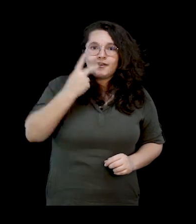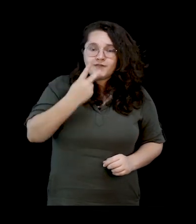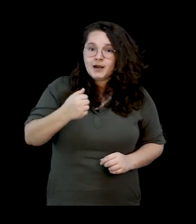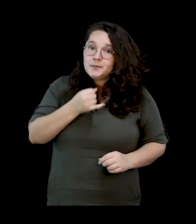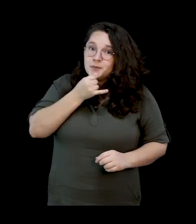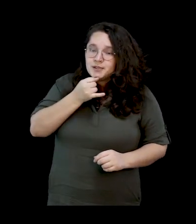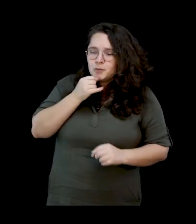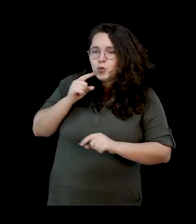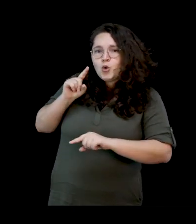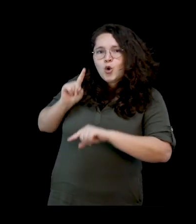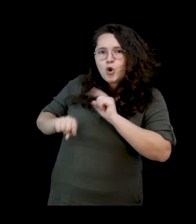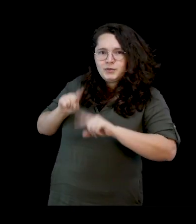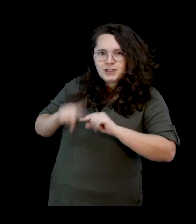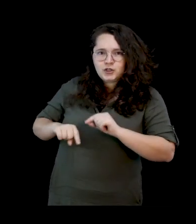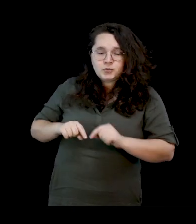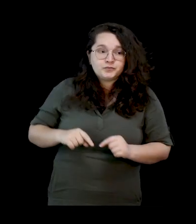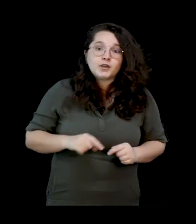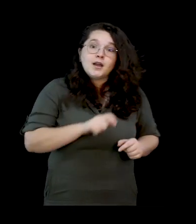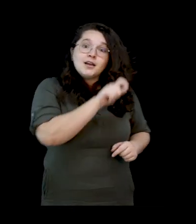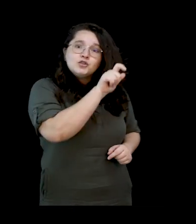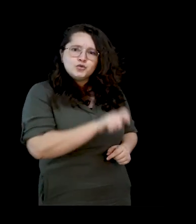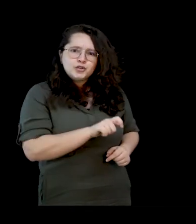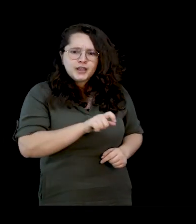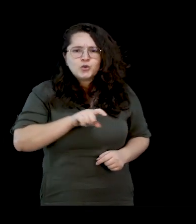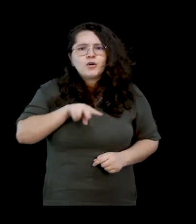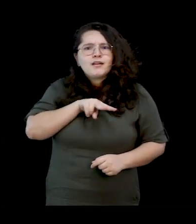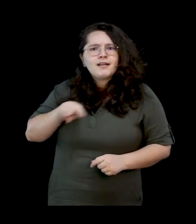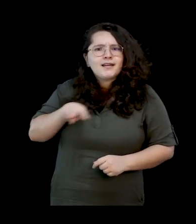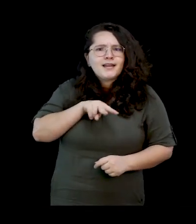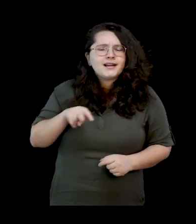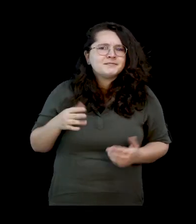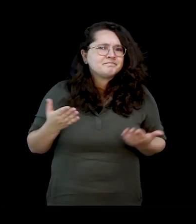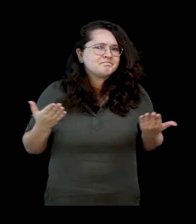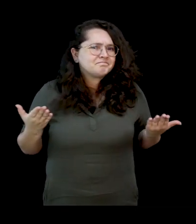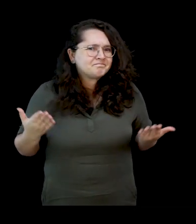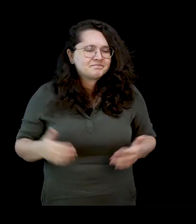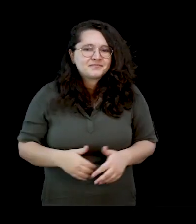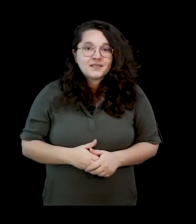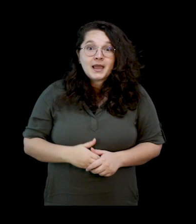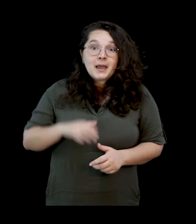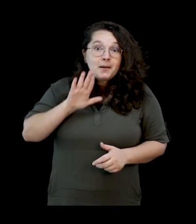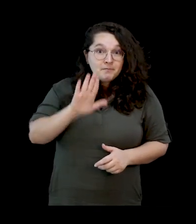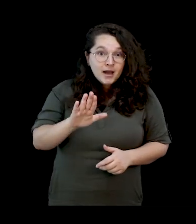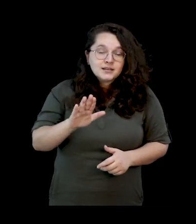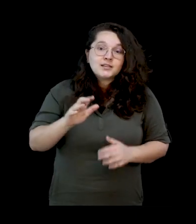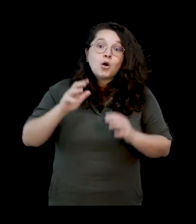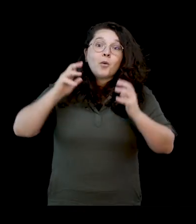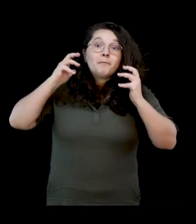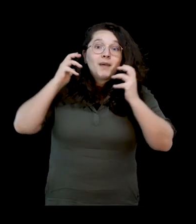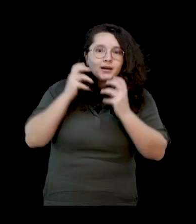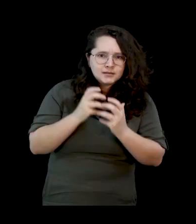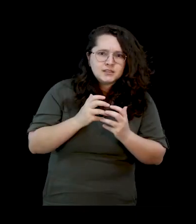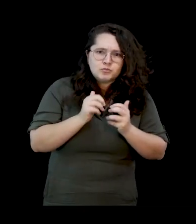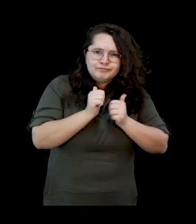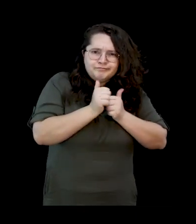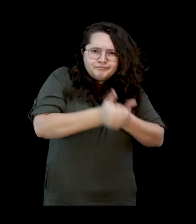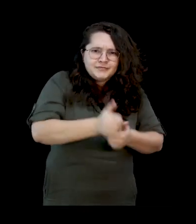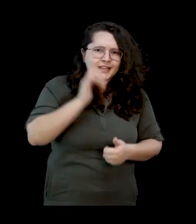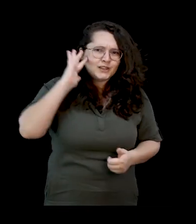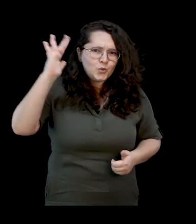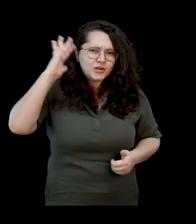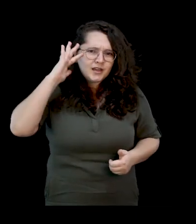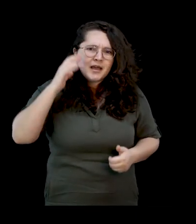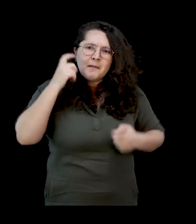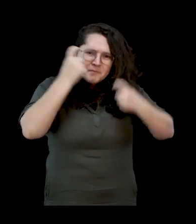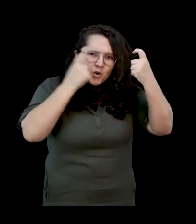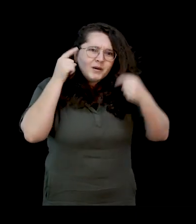e objeto. O marxismo tradicional nunca se preocupou muito com o objeto. Quer dizer, o objeto significa exatamente isso,